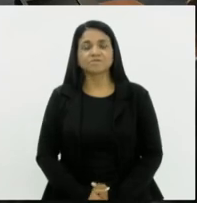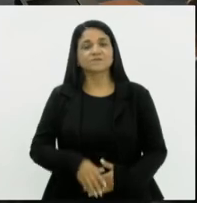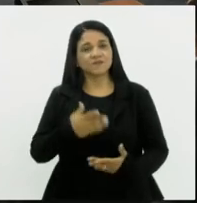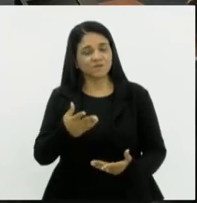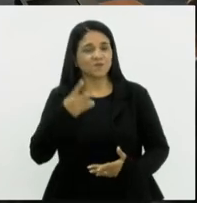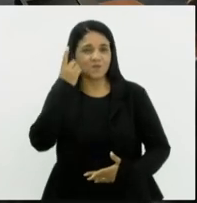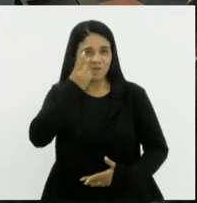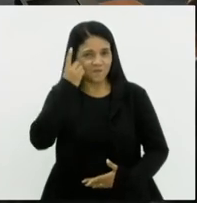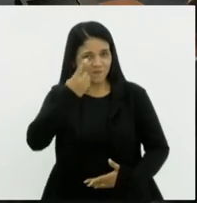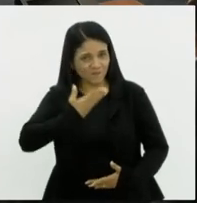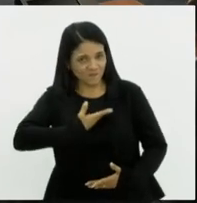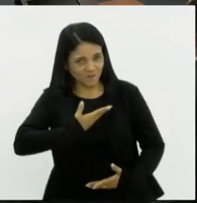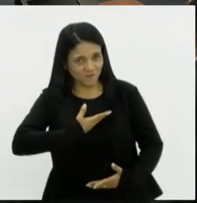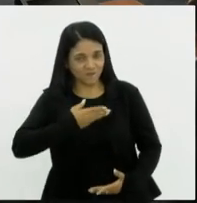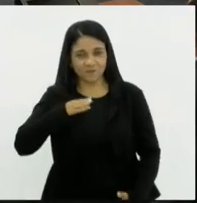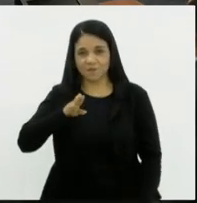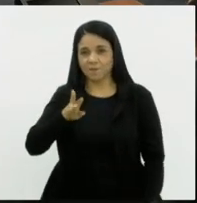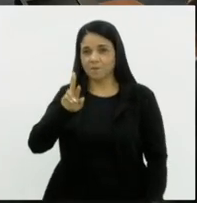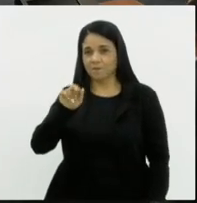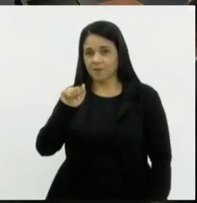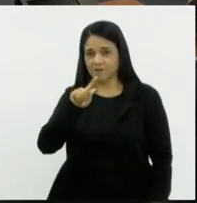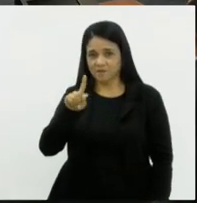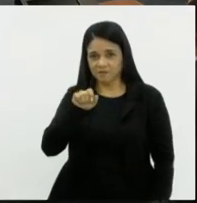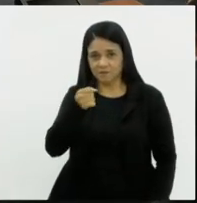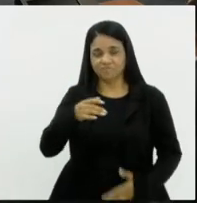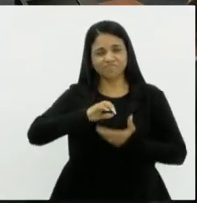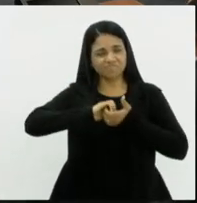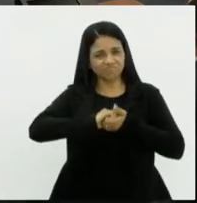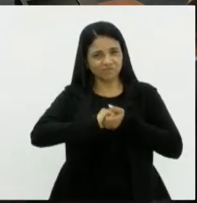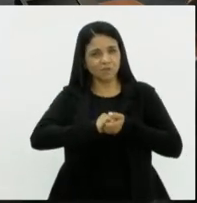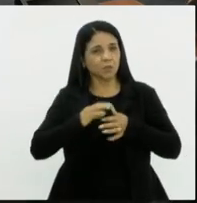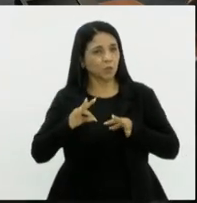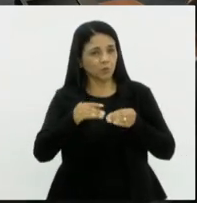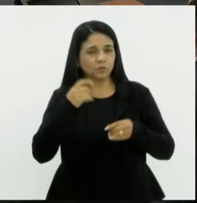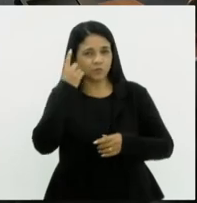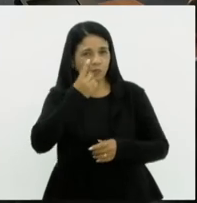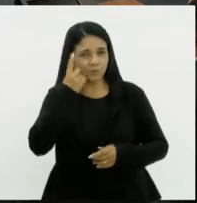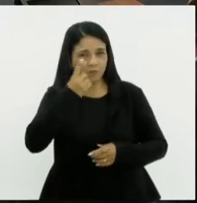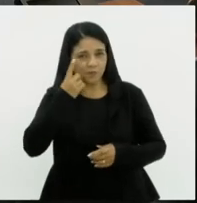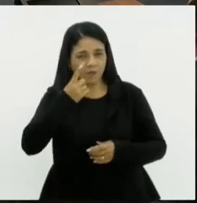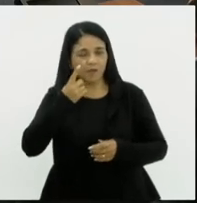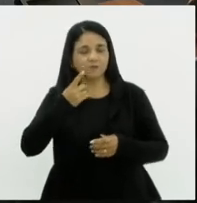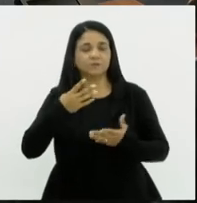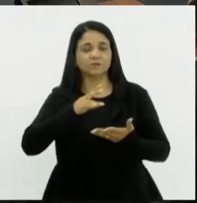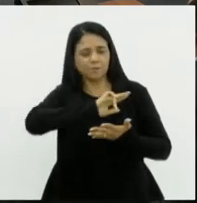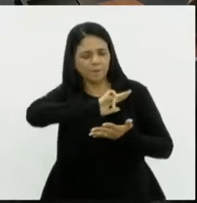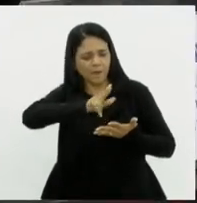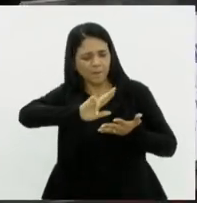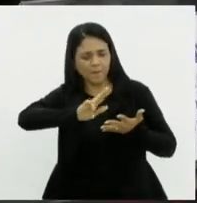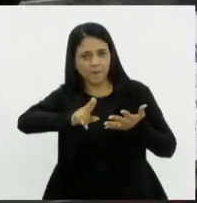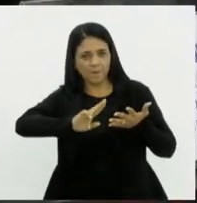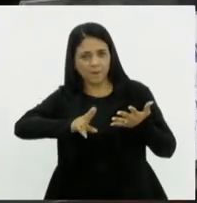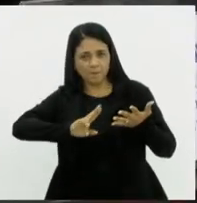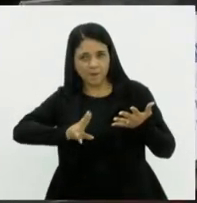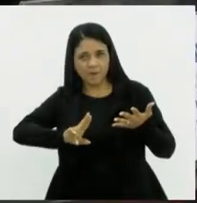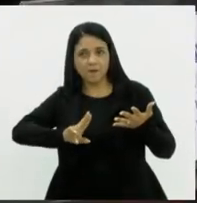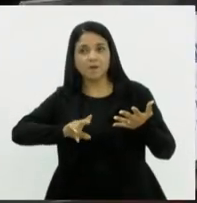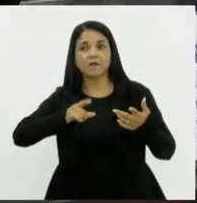Brazão, cumprimentar os deputados federais Luciano Vieira, Juninho do Pneu, Chiquinho Brazão, a